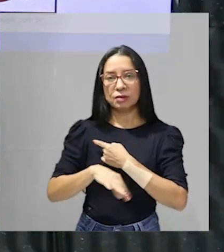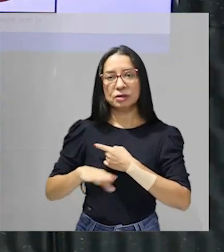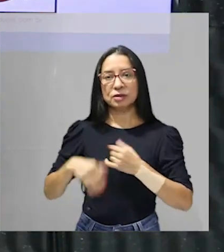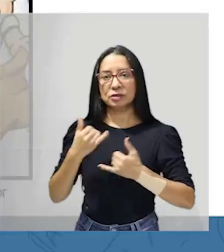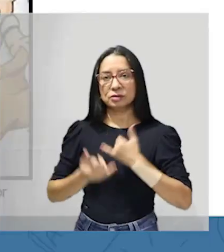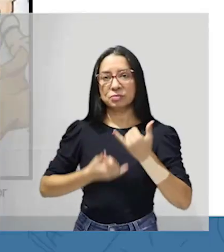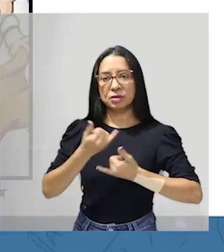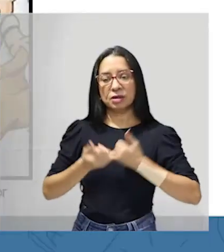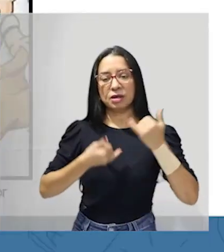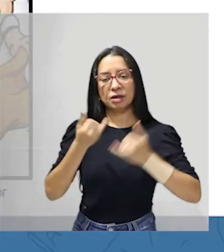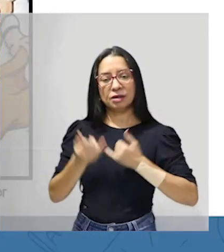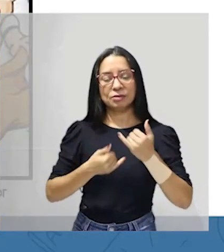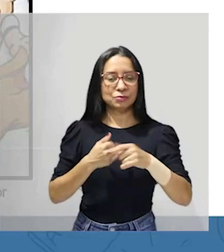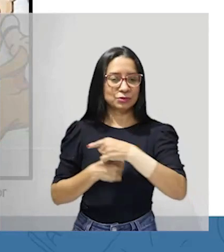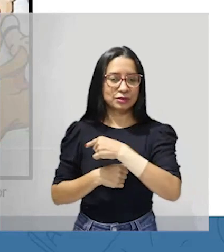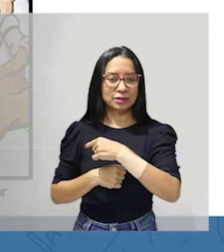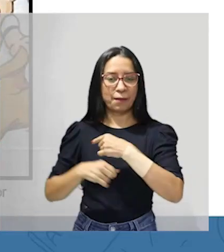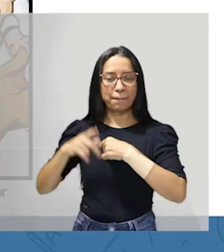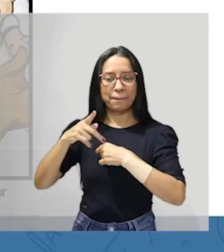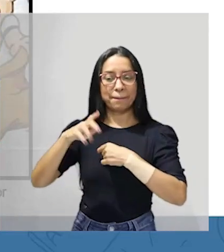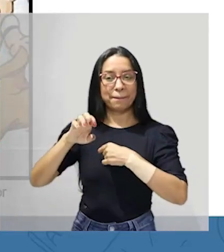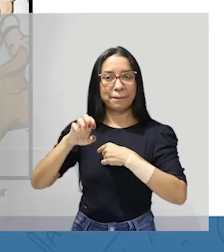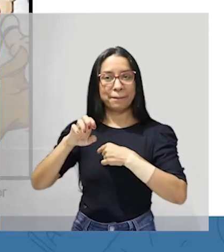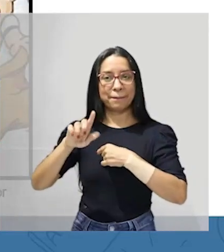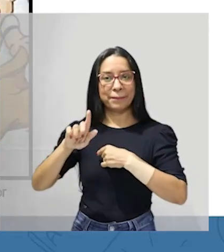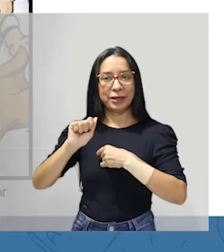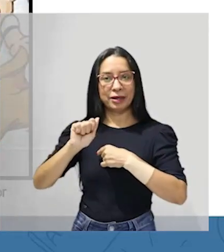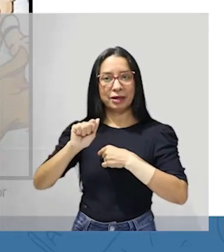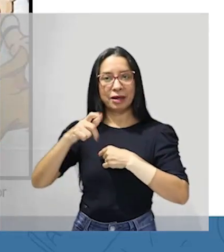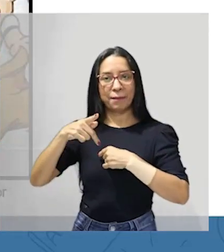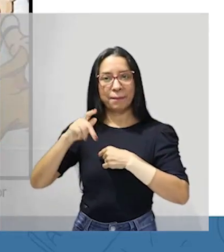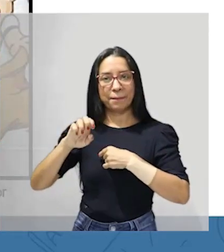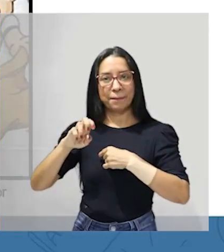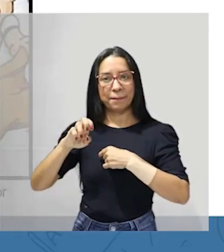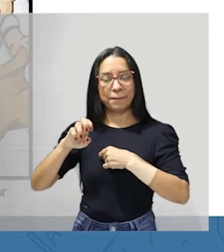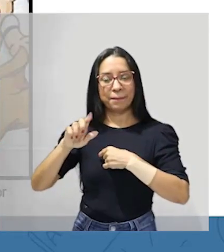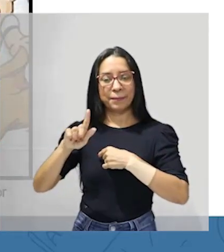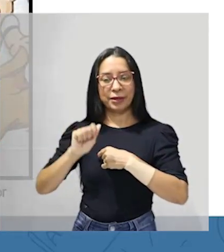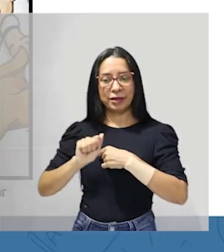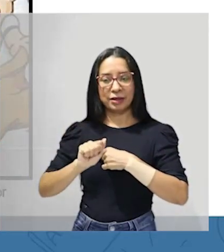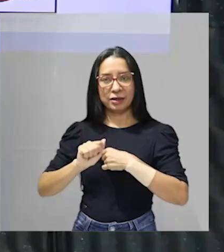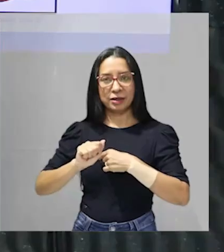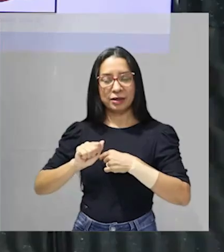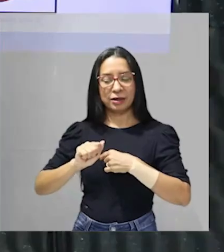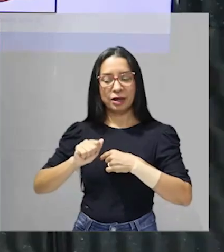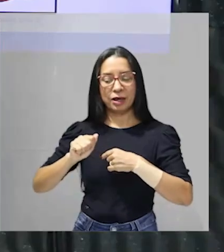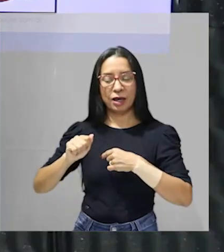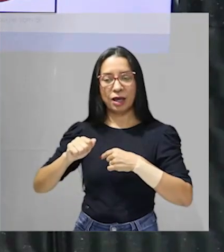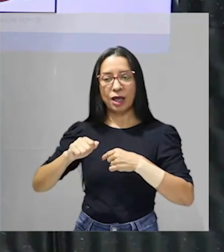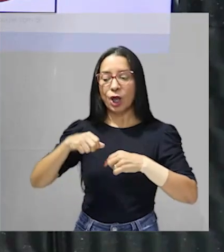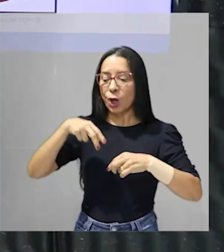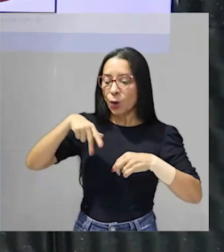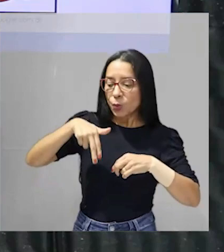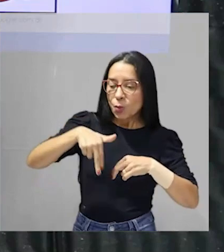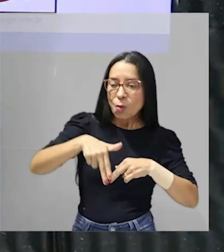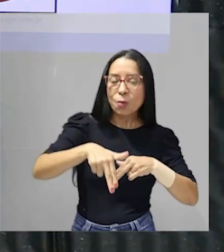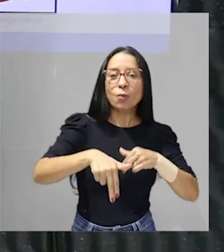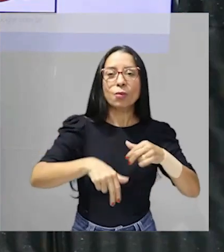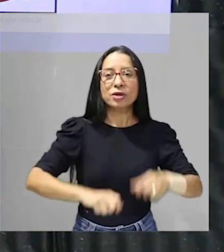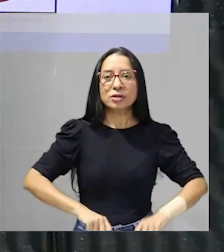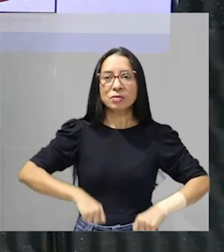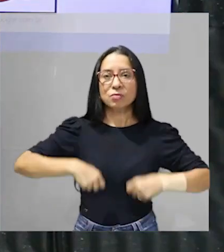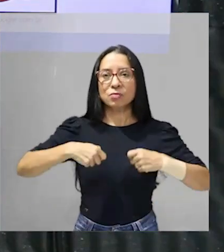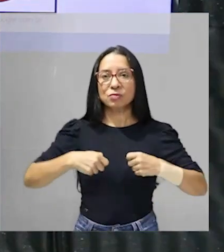brincando de pega-pega crianças brincando de corrida do saco então são brincadeiras que